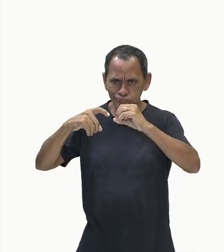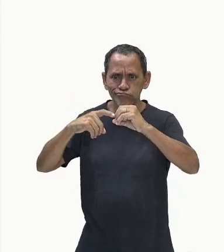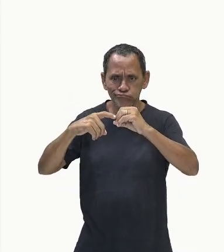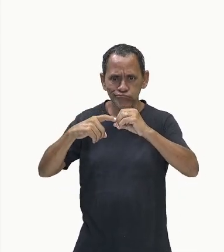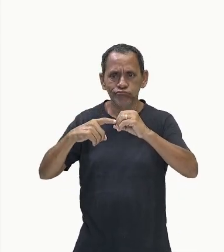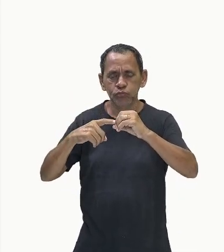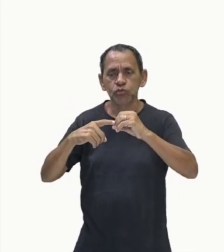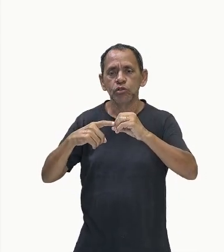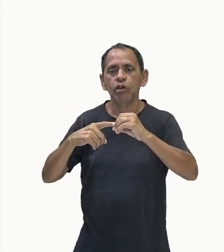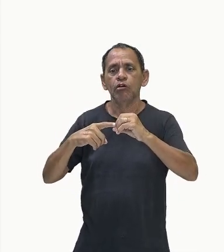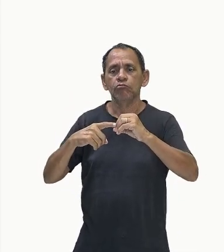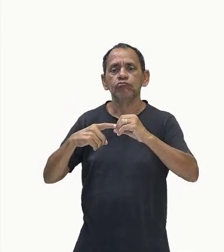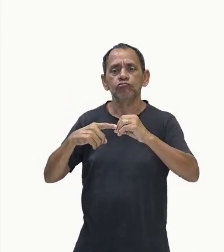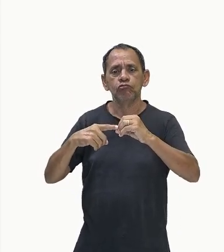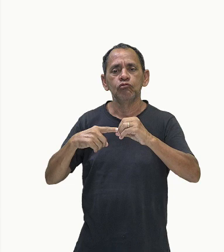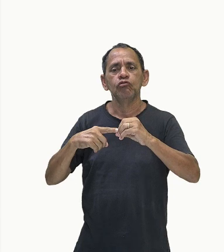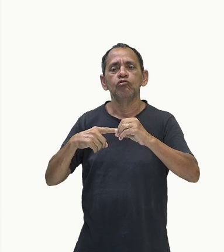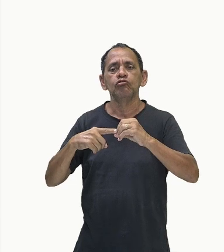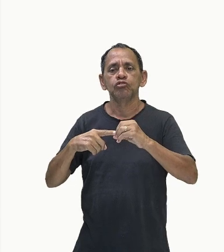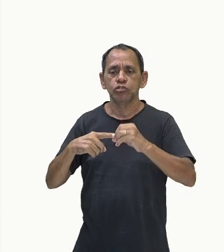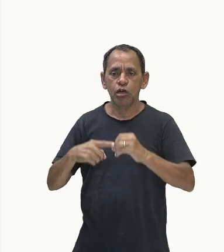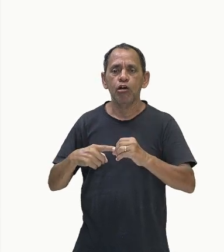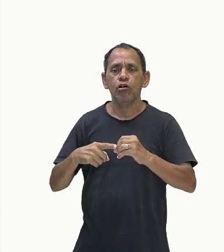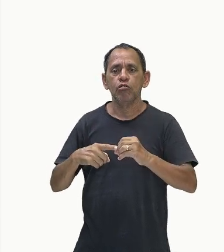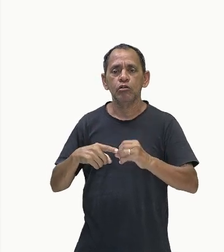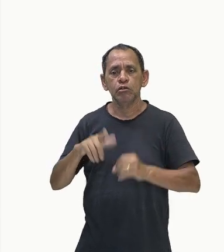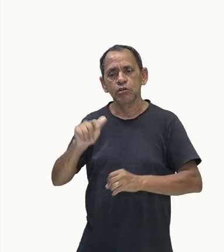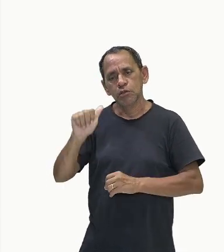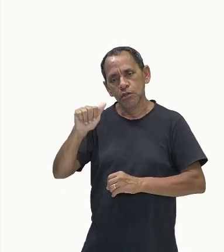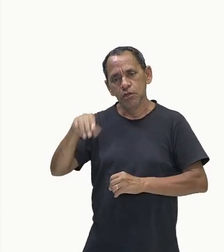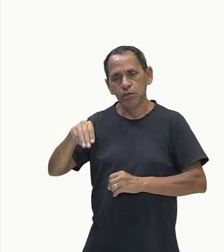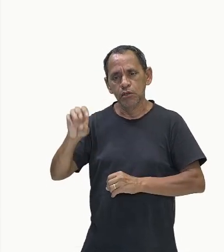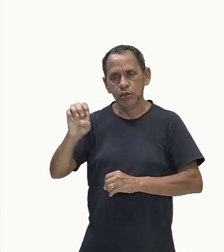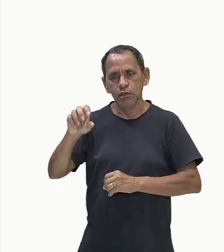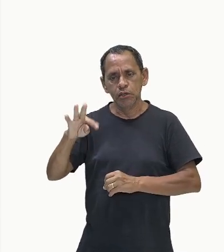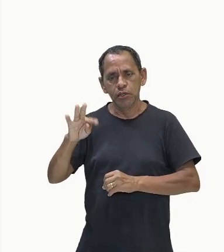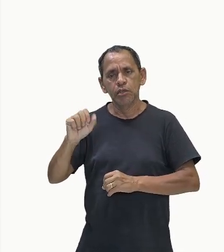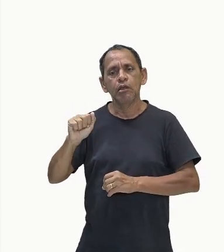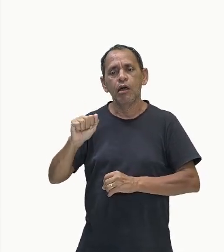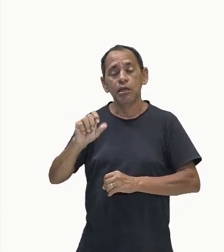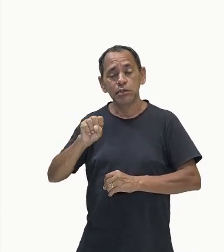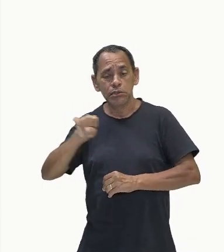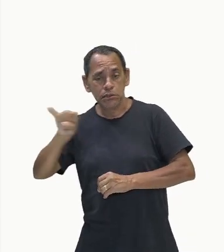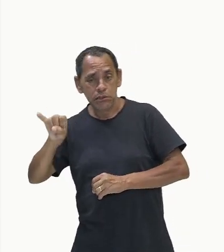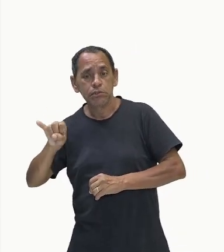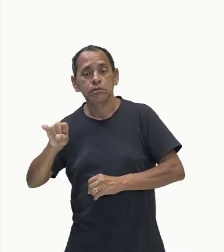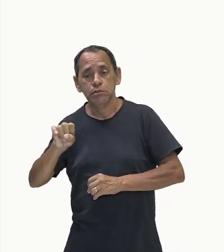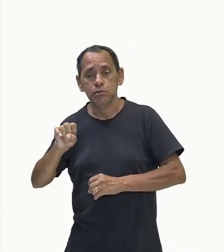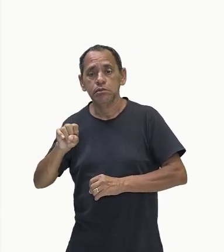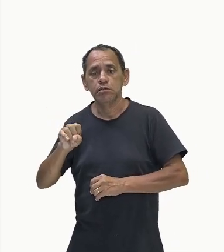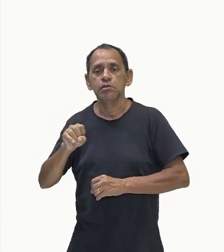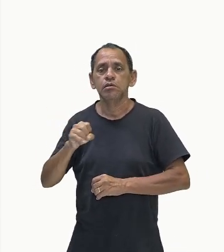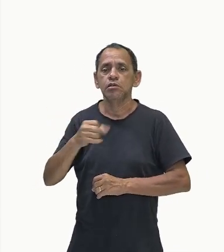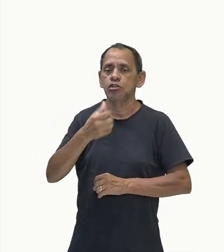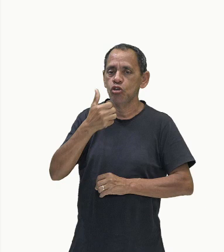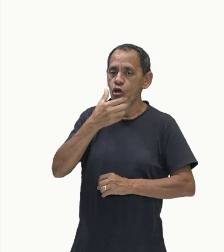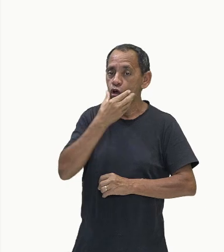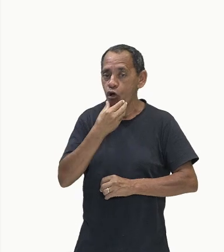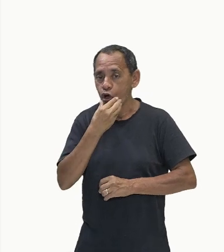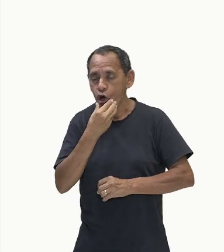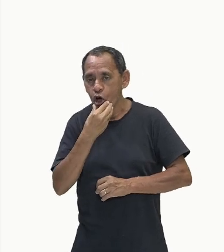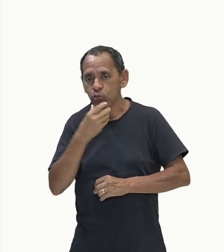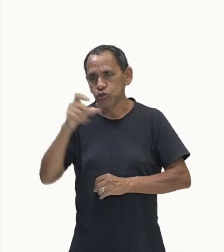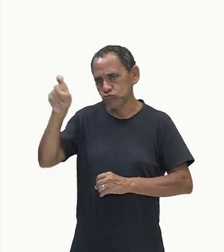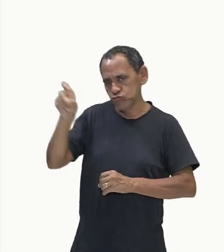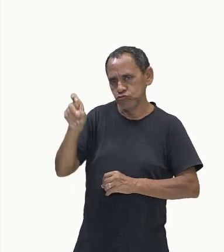da hora da fusão do gameta, se foi um gameta masculino X com um gameta feminino